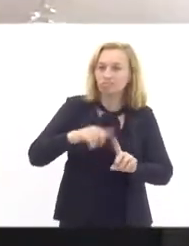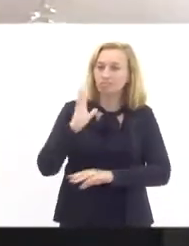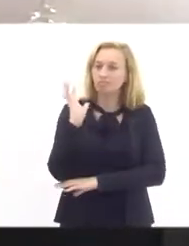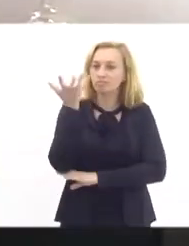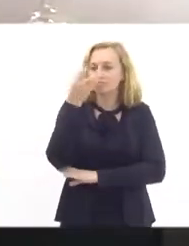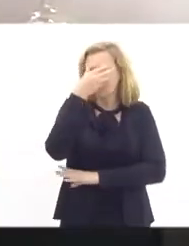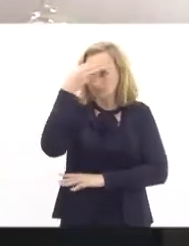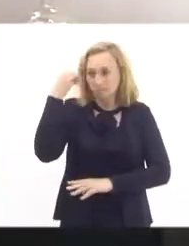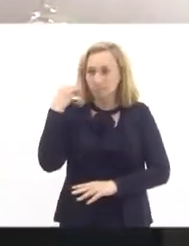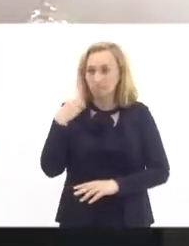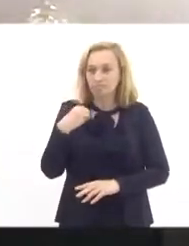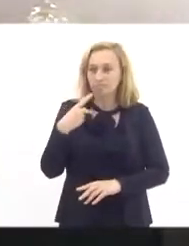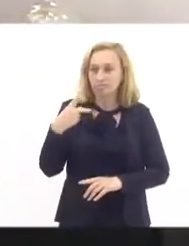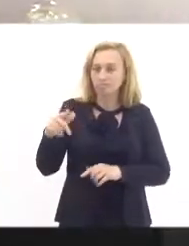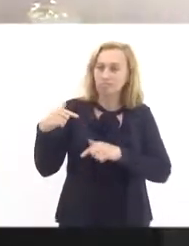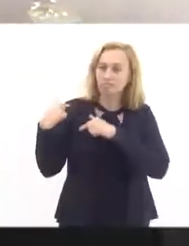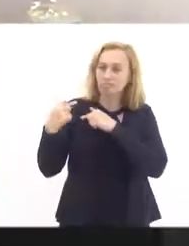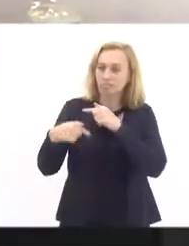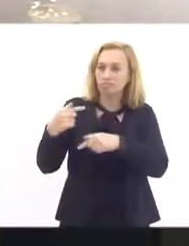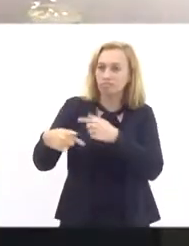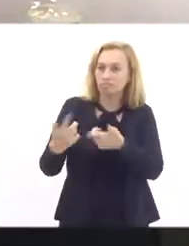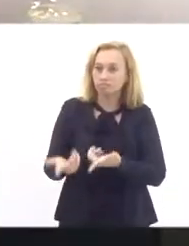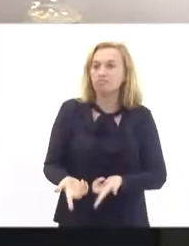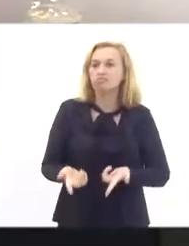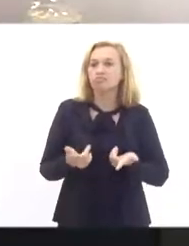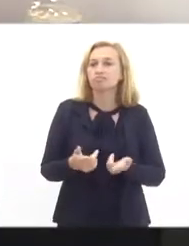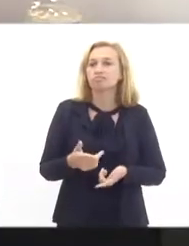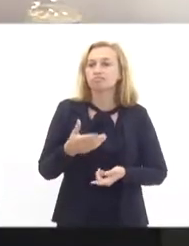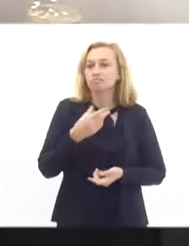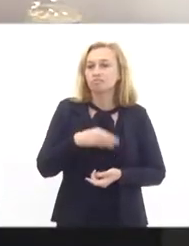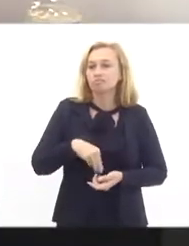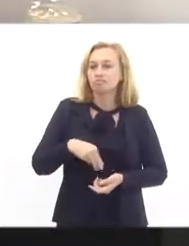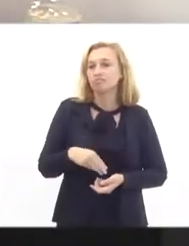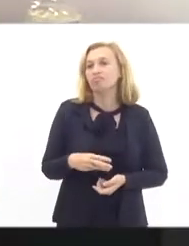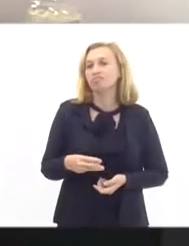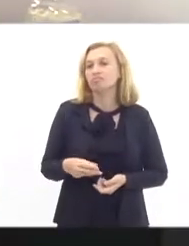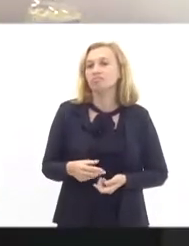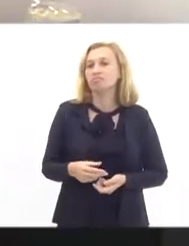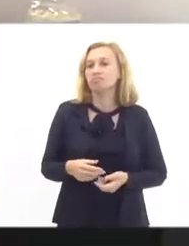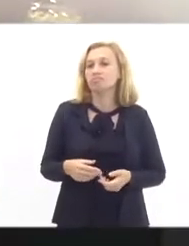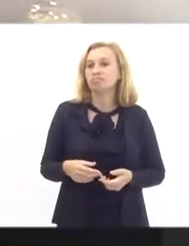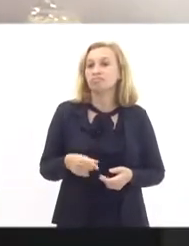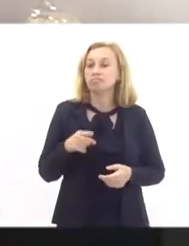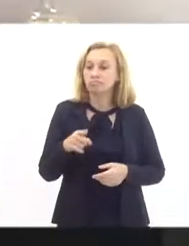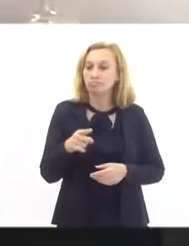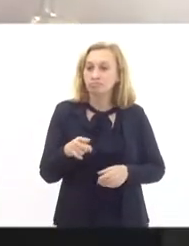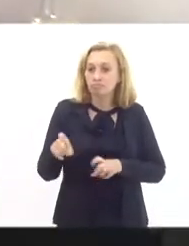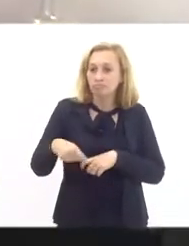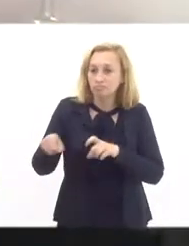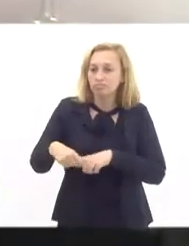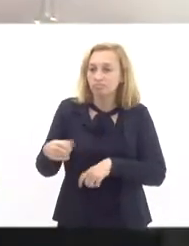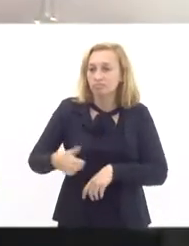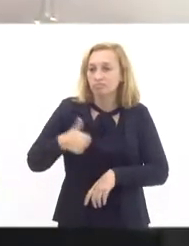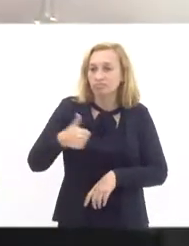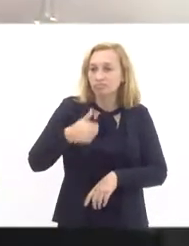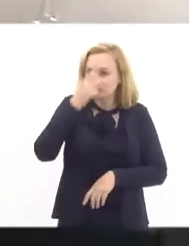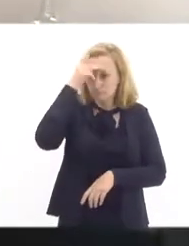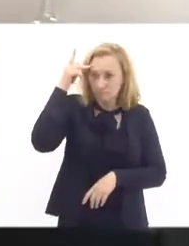para esquecer a sua própria origem. E nenhum homem se conhece, não conhecia a origem. Então, aquela fazenda foi uma das primeiras pessoas a